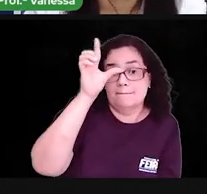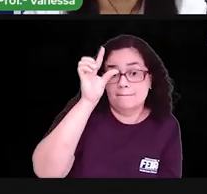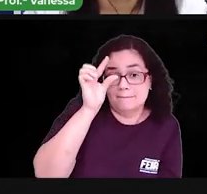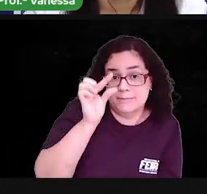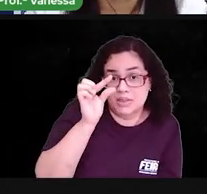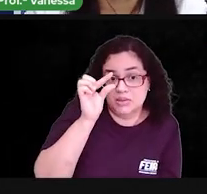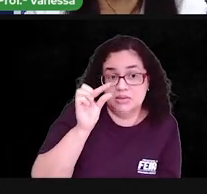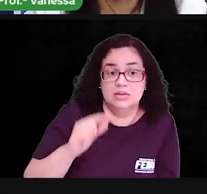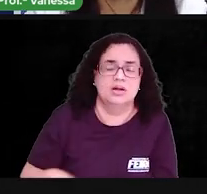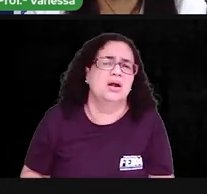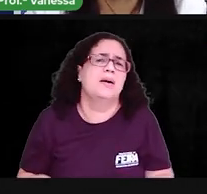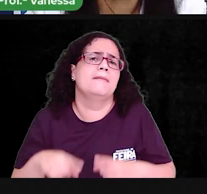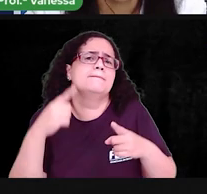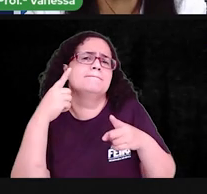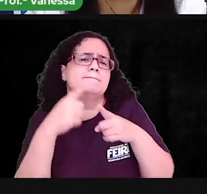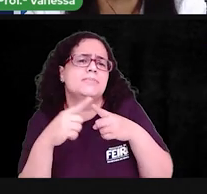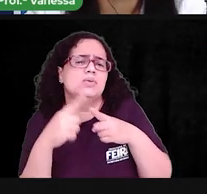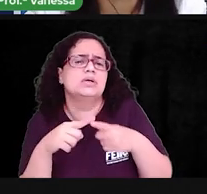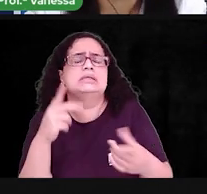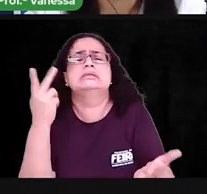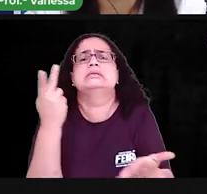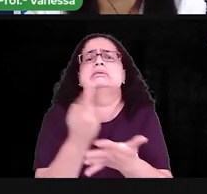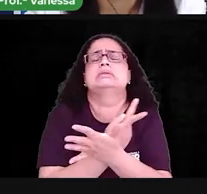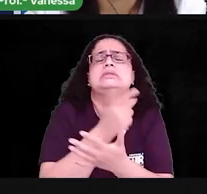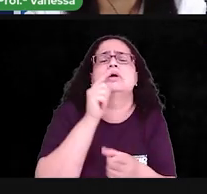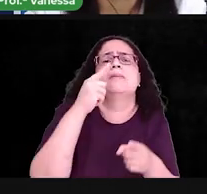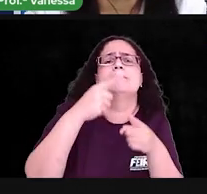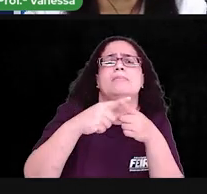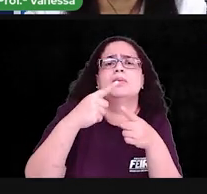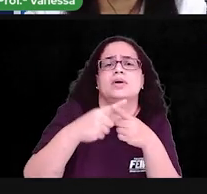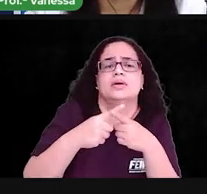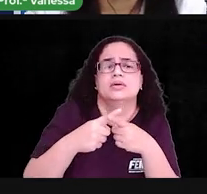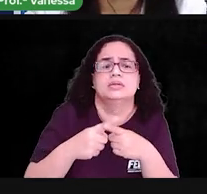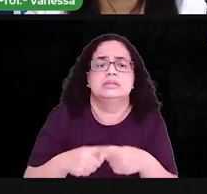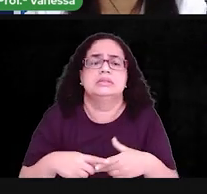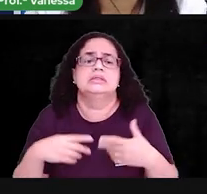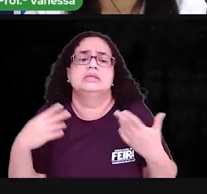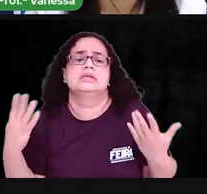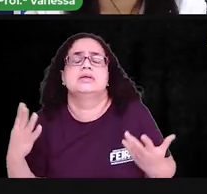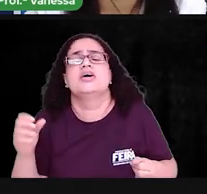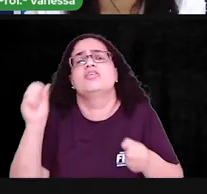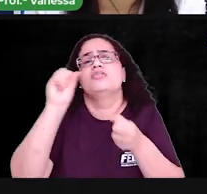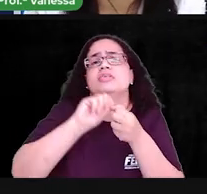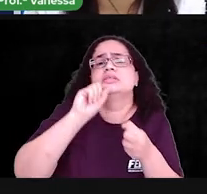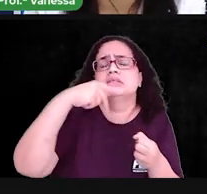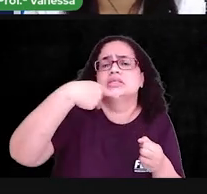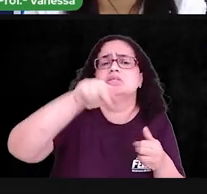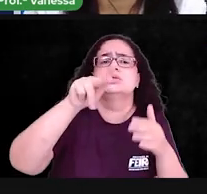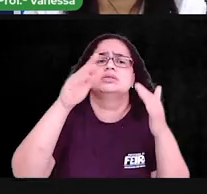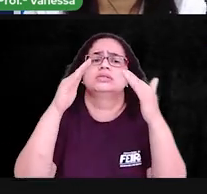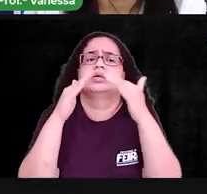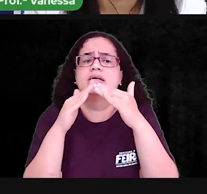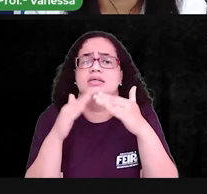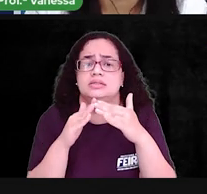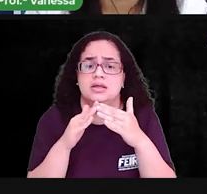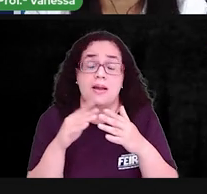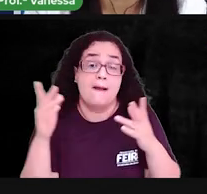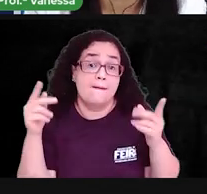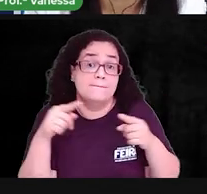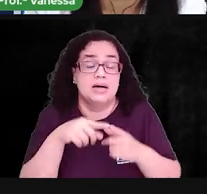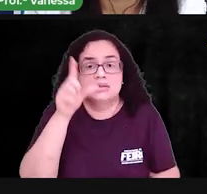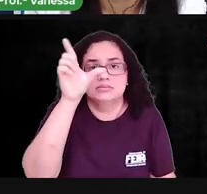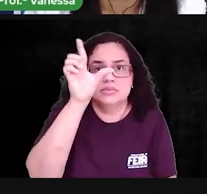menor Será que isso aconteceu o quê que a gente não pode fazer em nossa casa para